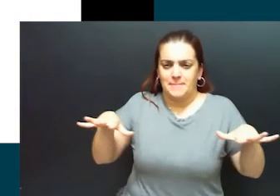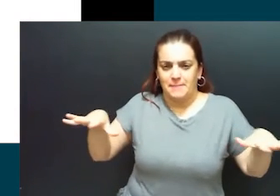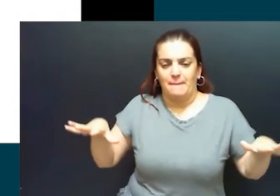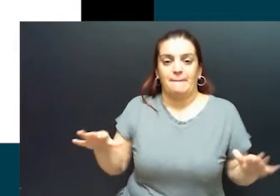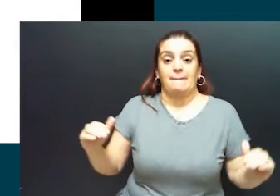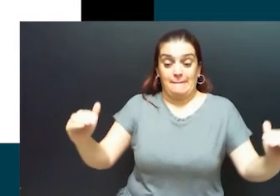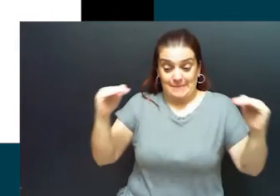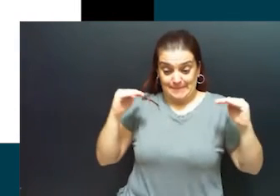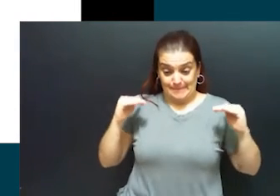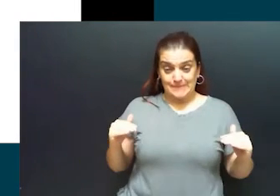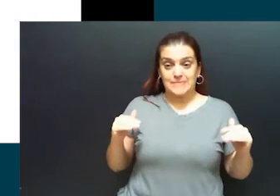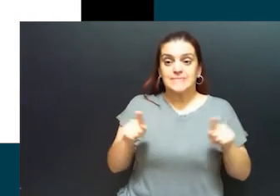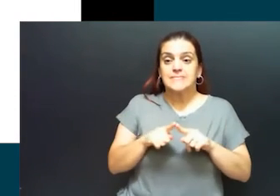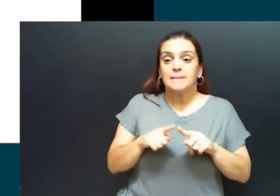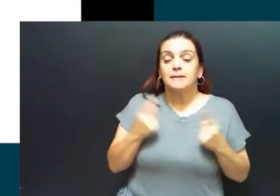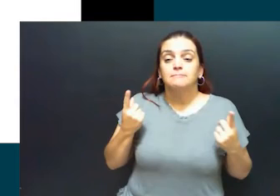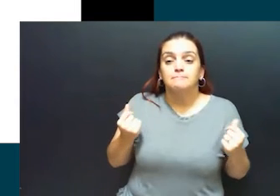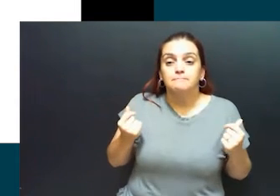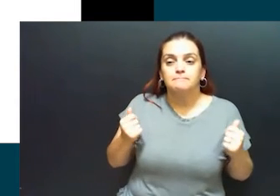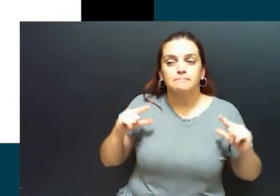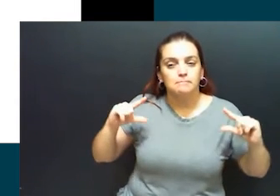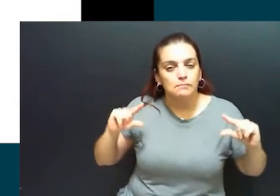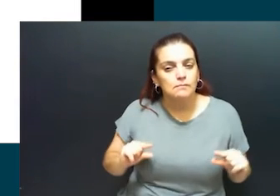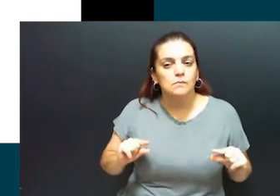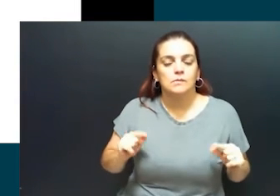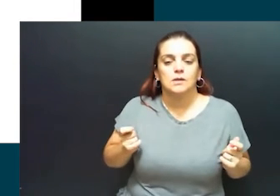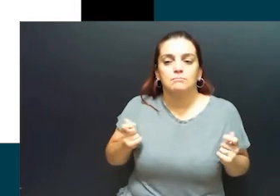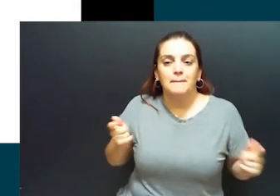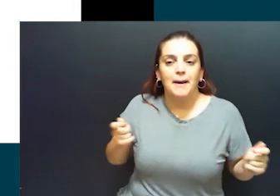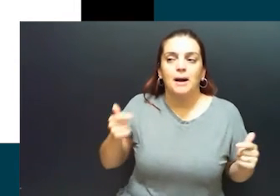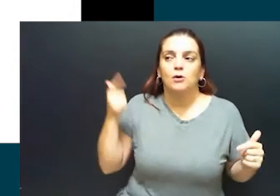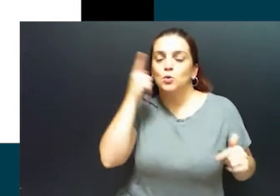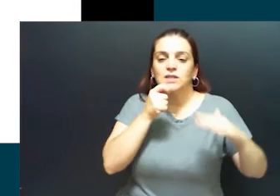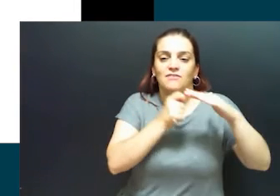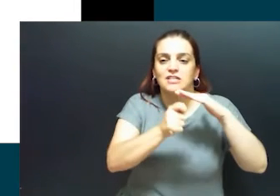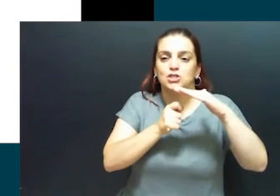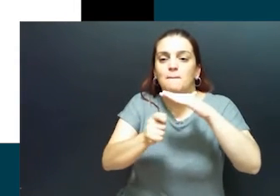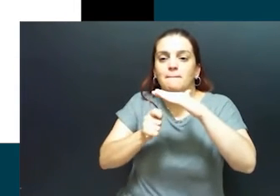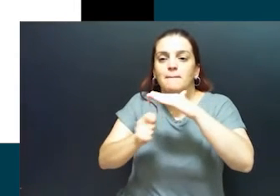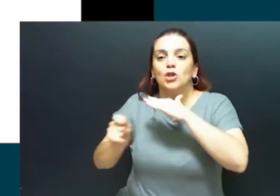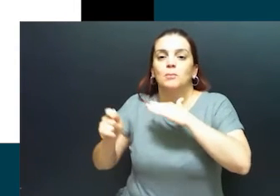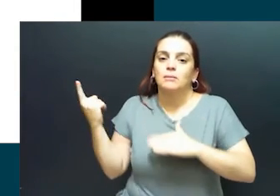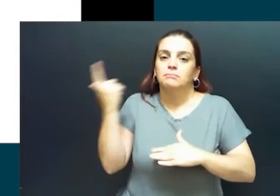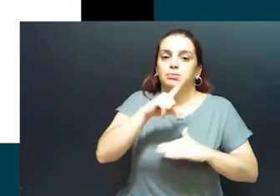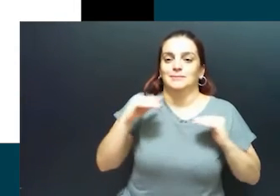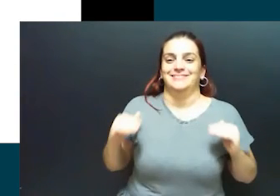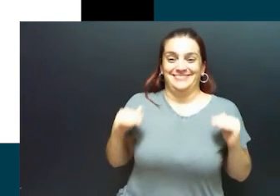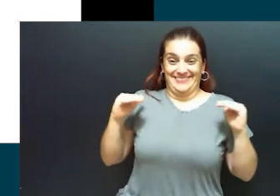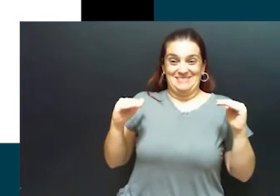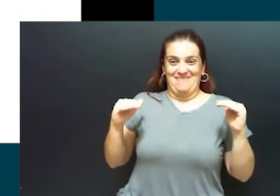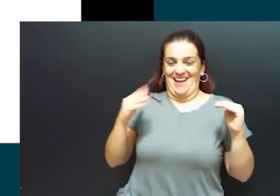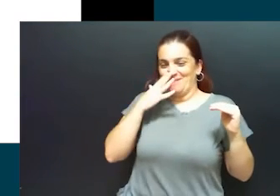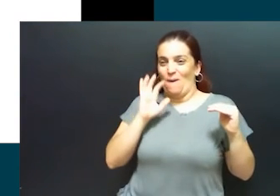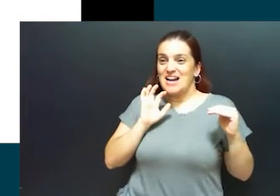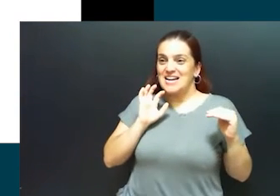também precisa reduzir o custo da operação em 30% para que a gente consiga ter mais investimento para potencializar isso daqui. Agora, digamos